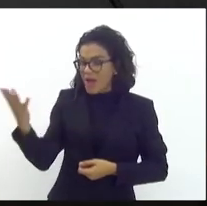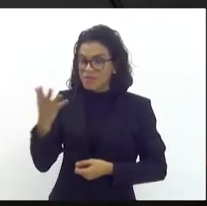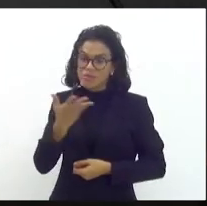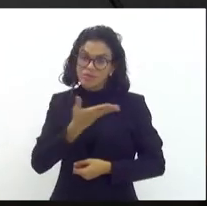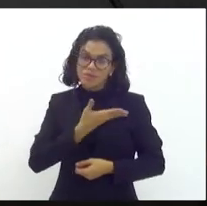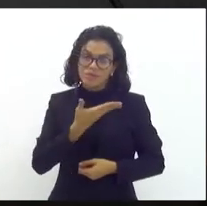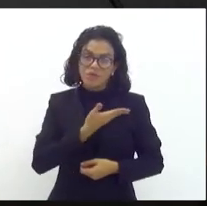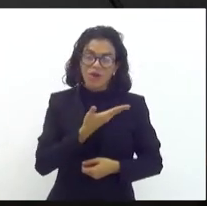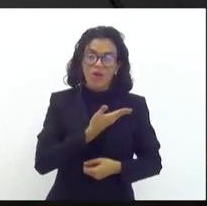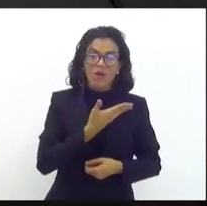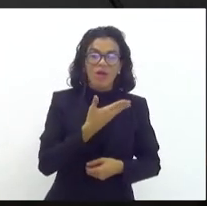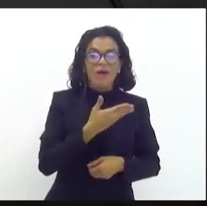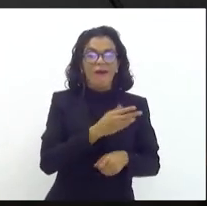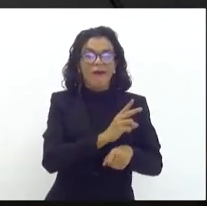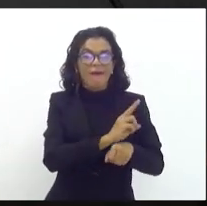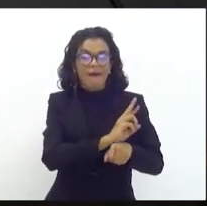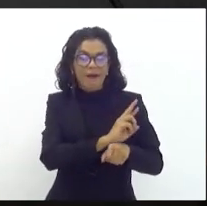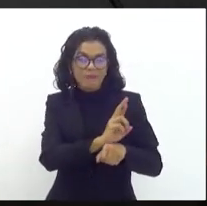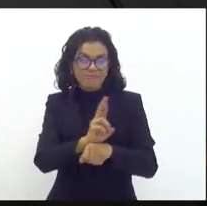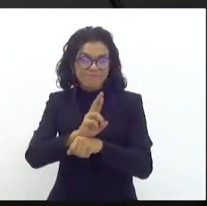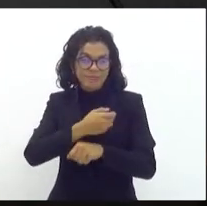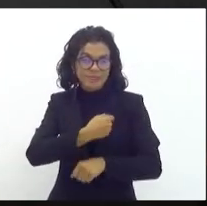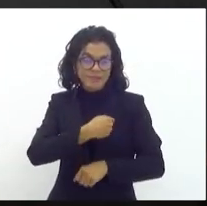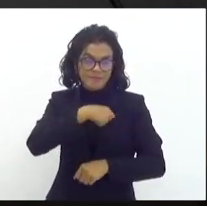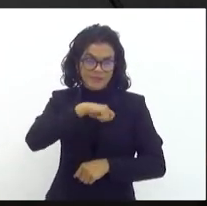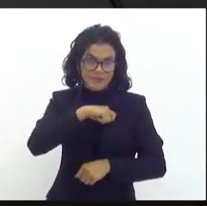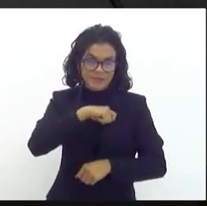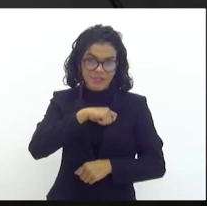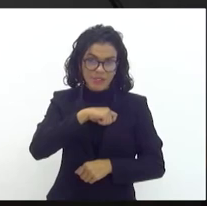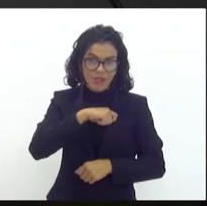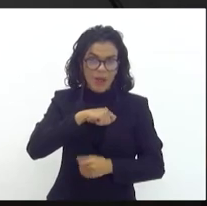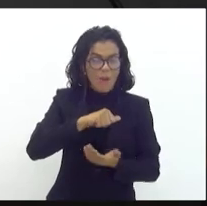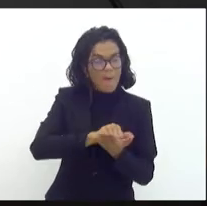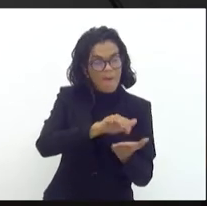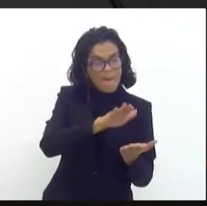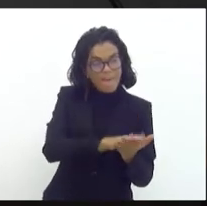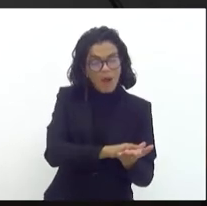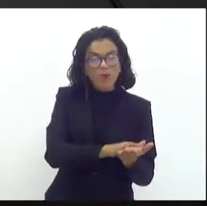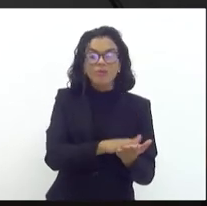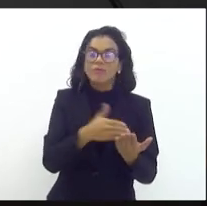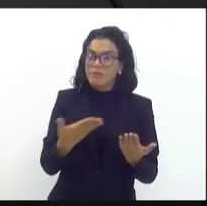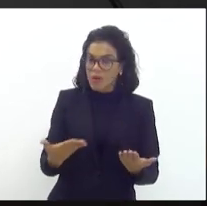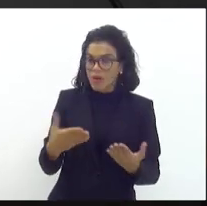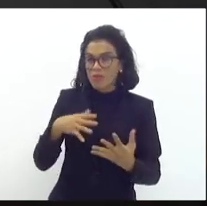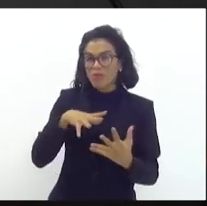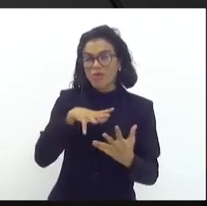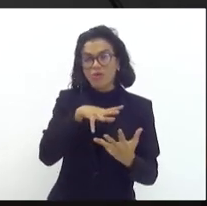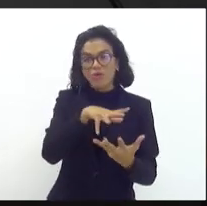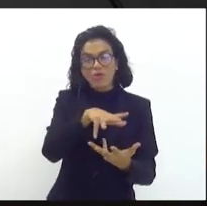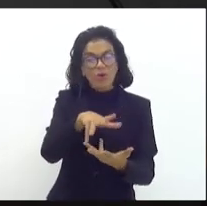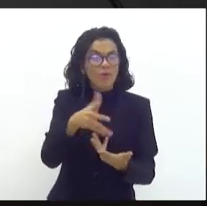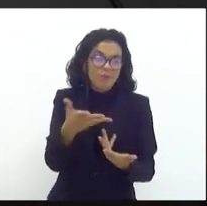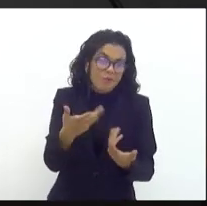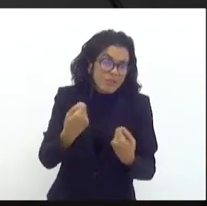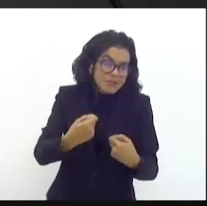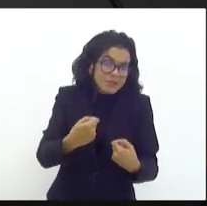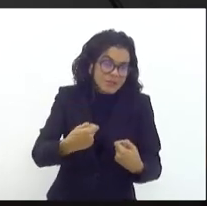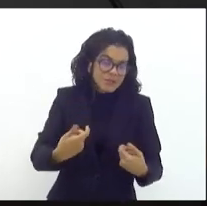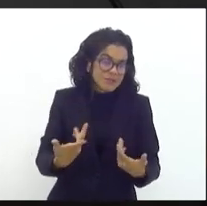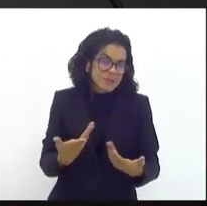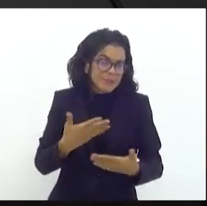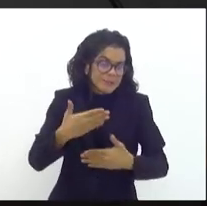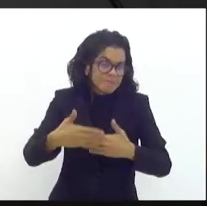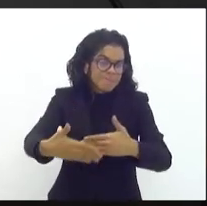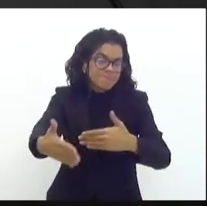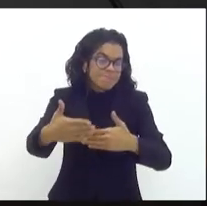né e é aquela coisa né mundo se afasta da passagem é uma coisa que tem que acontecer não